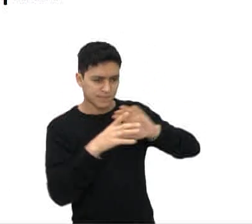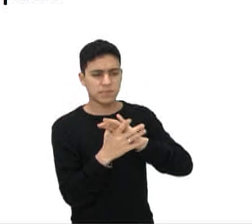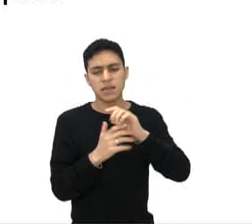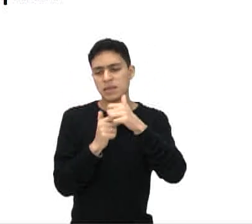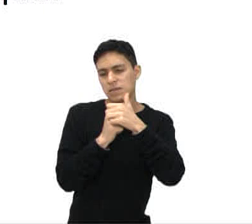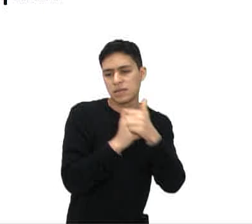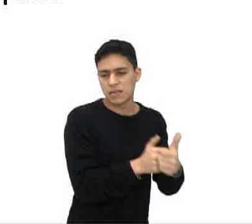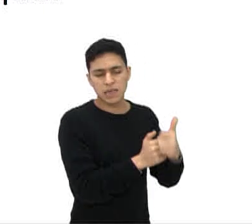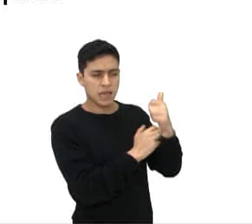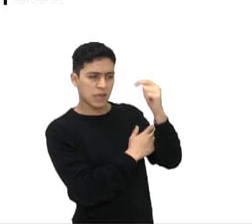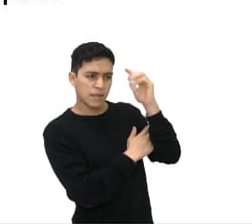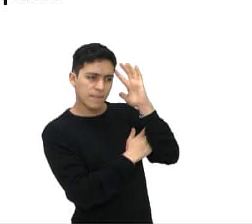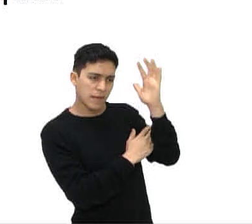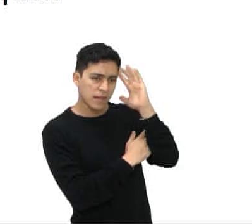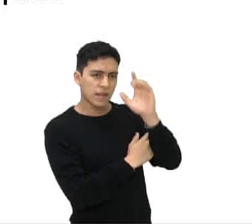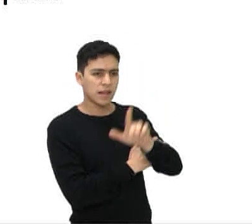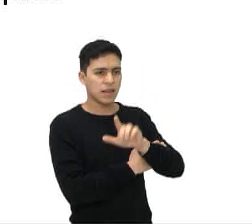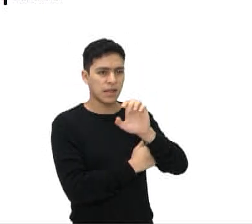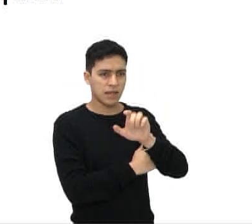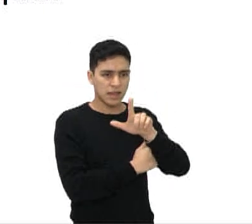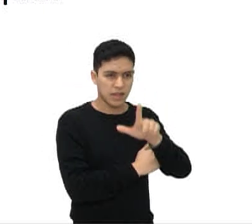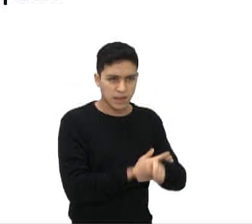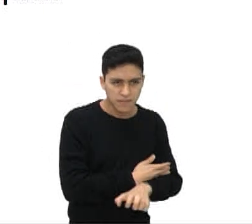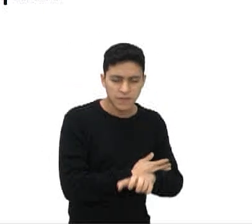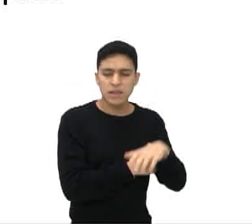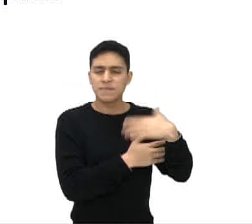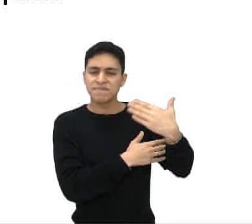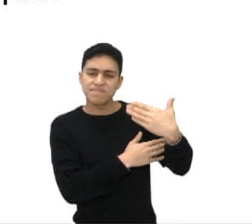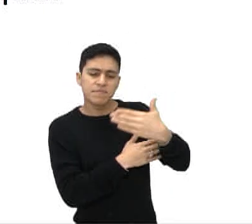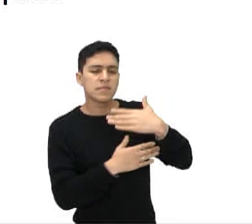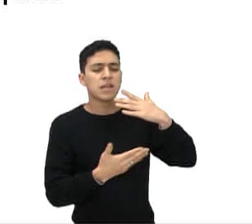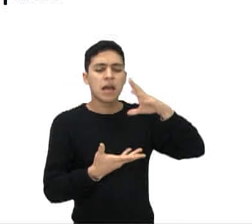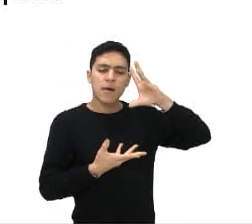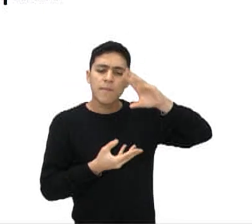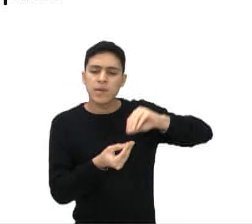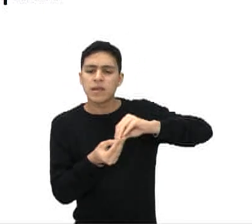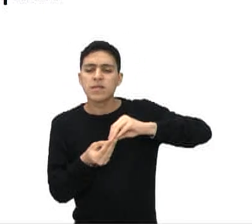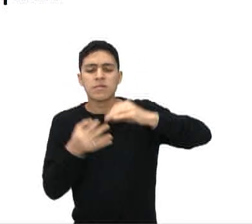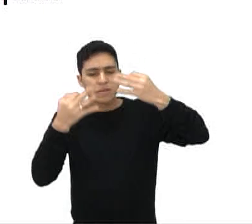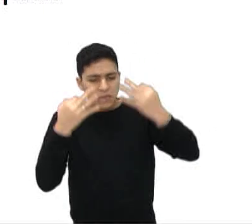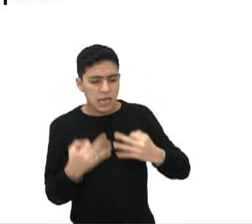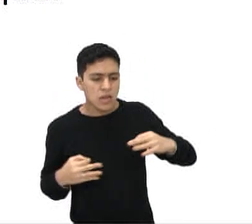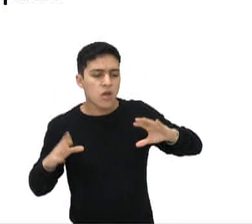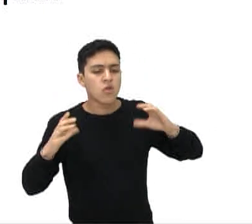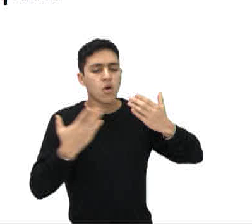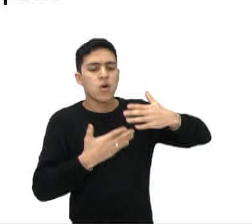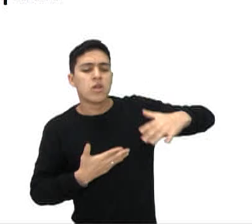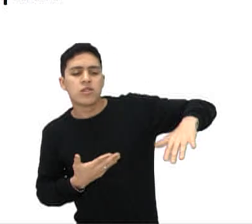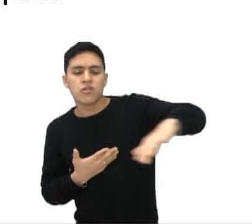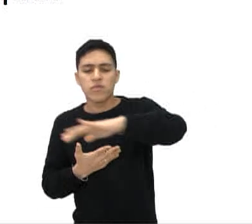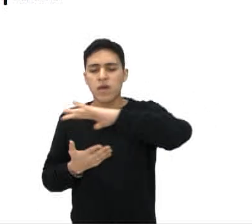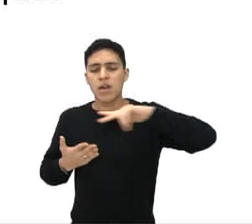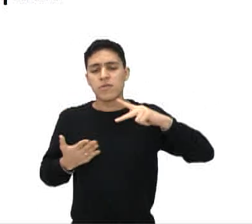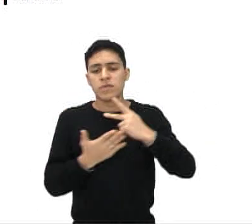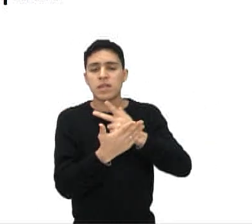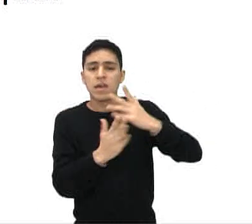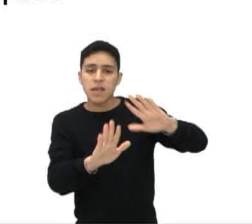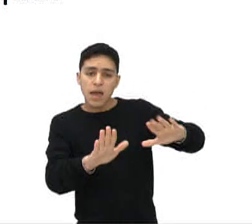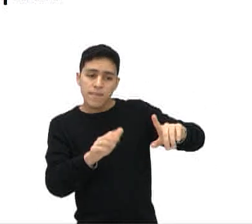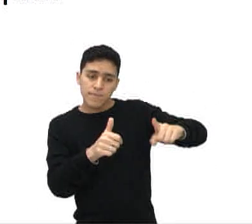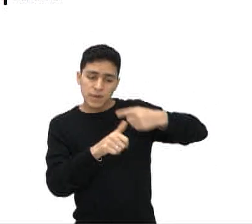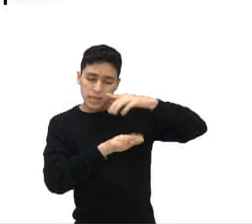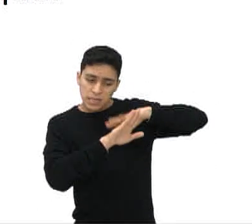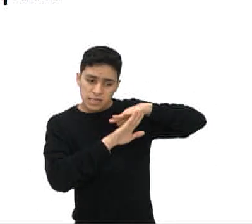Segundo o pensamento de Claudio Lévi-Strauss, a interpretação adequada do coletivo ocorre por meio do entendimento